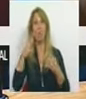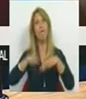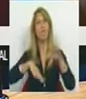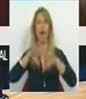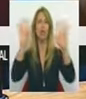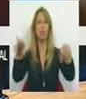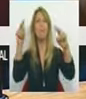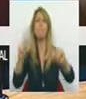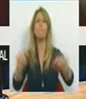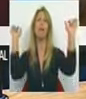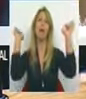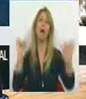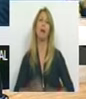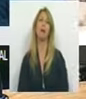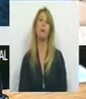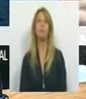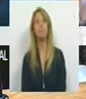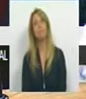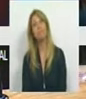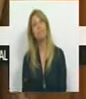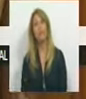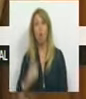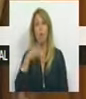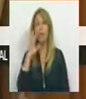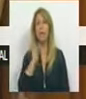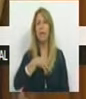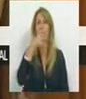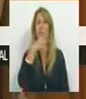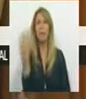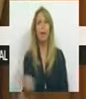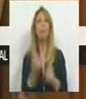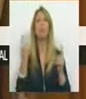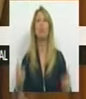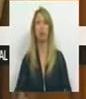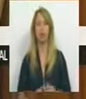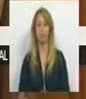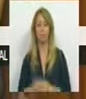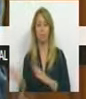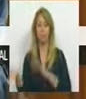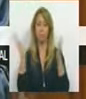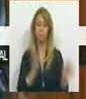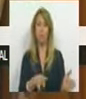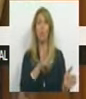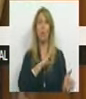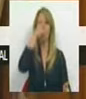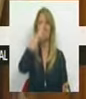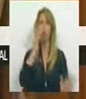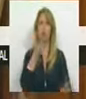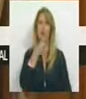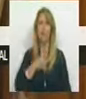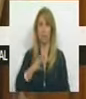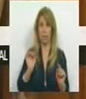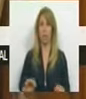E vou tentar explicar porquê. Porque, por um lado, o Sr. Ministro já aqui nos disse o